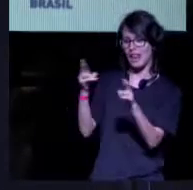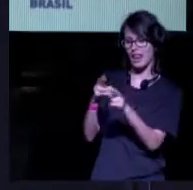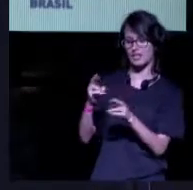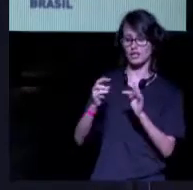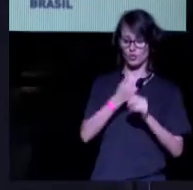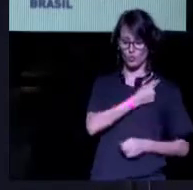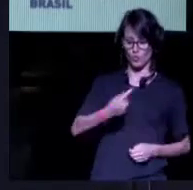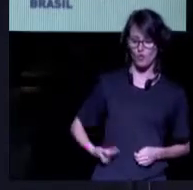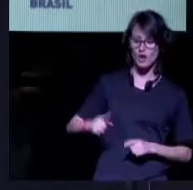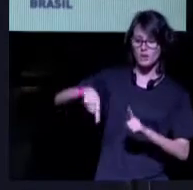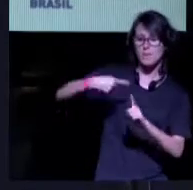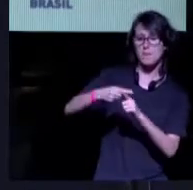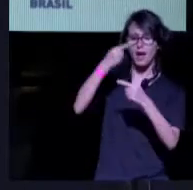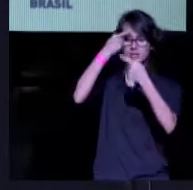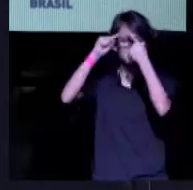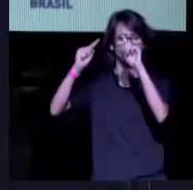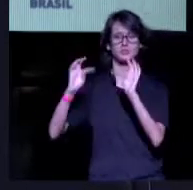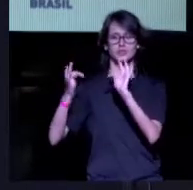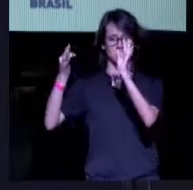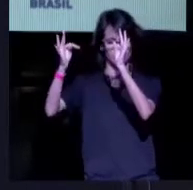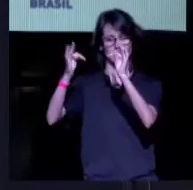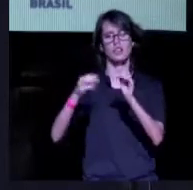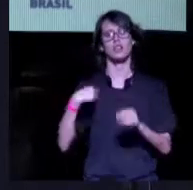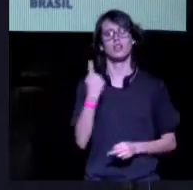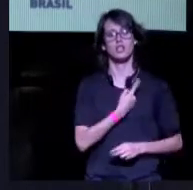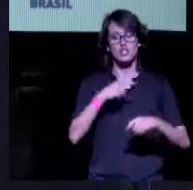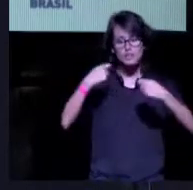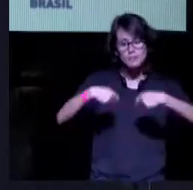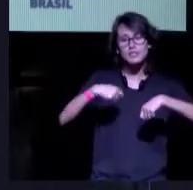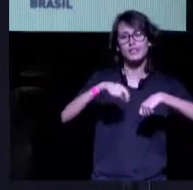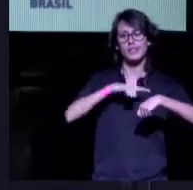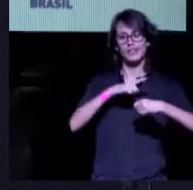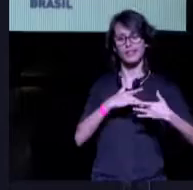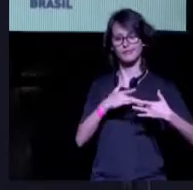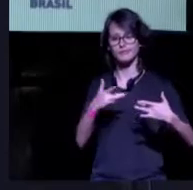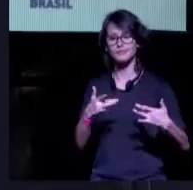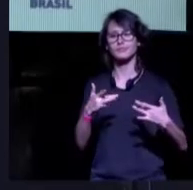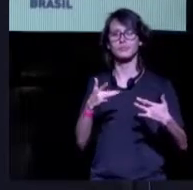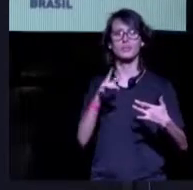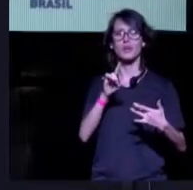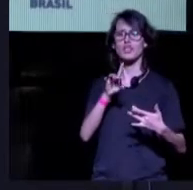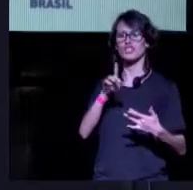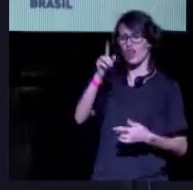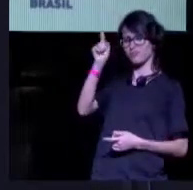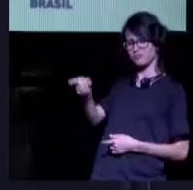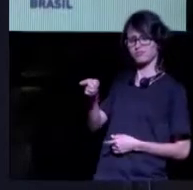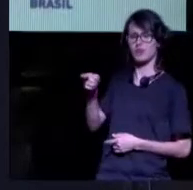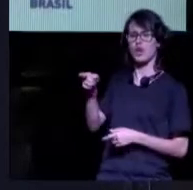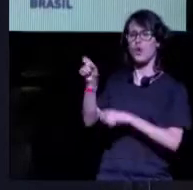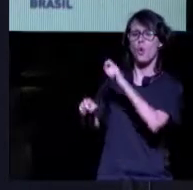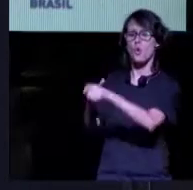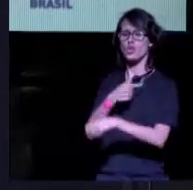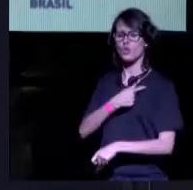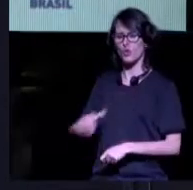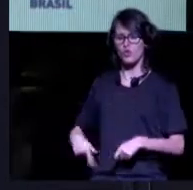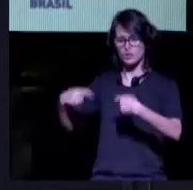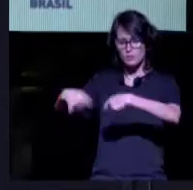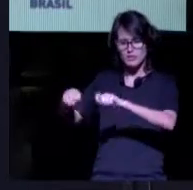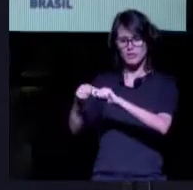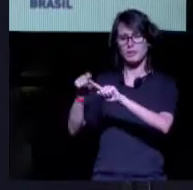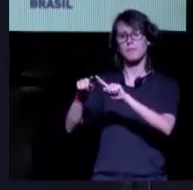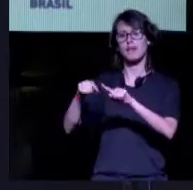e eu acho assim a gente tem que ter a generosidade de não só acusar e dizer o que o governo tem que fazer mas